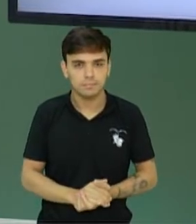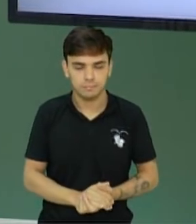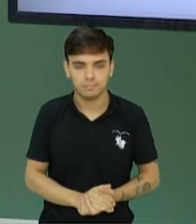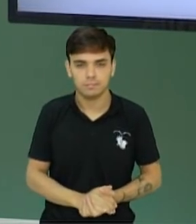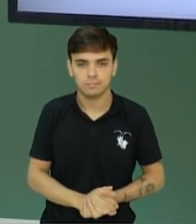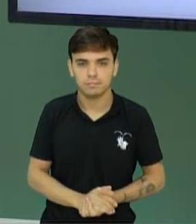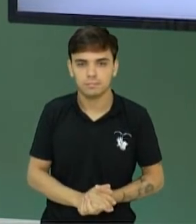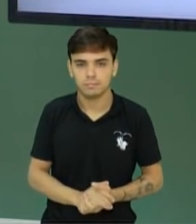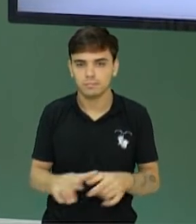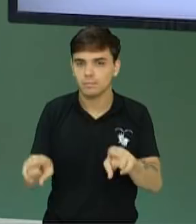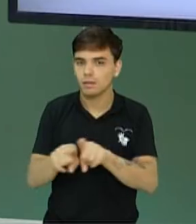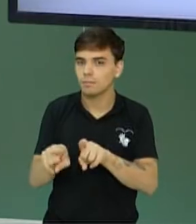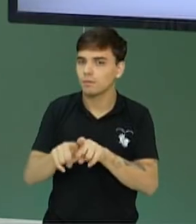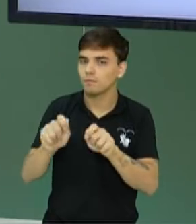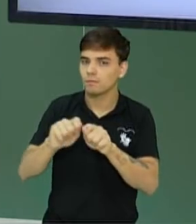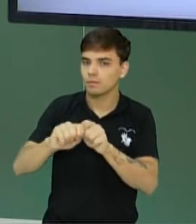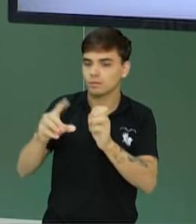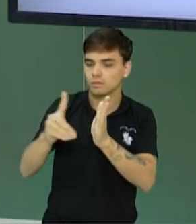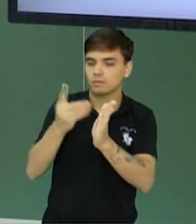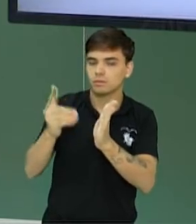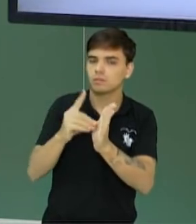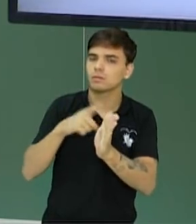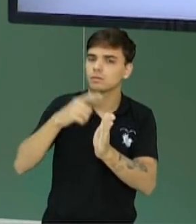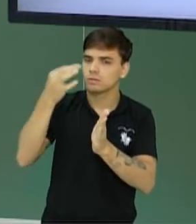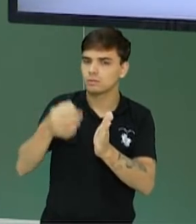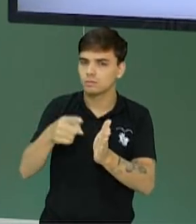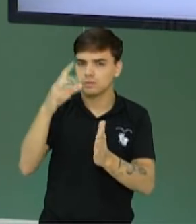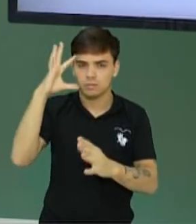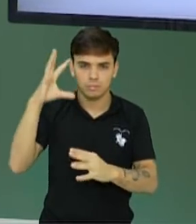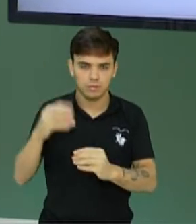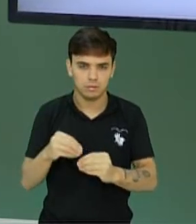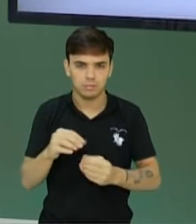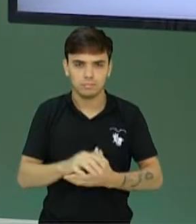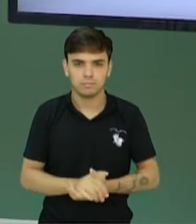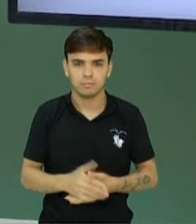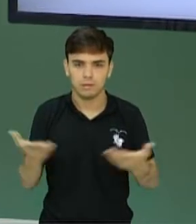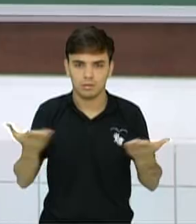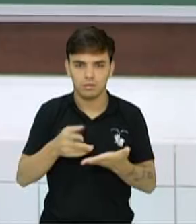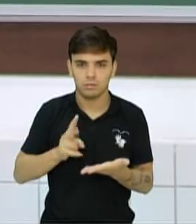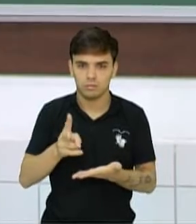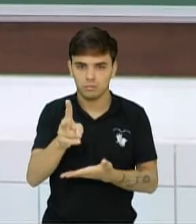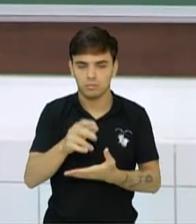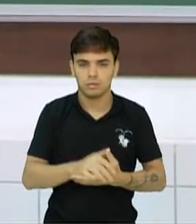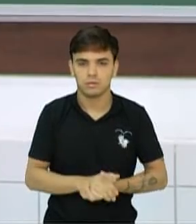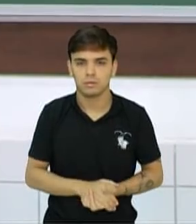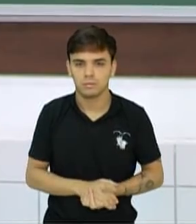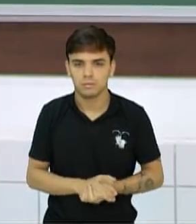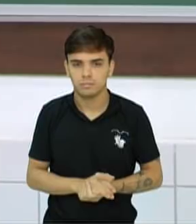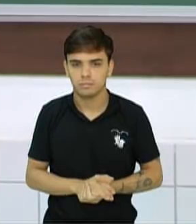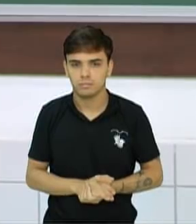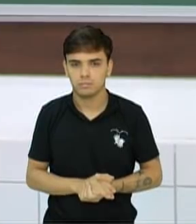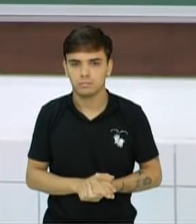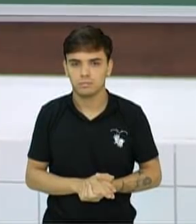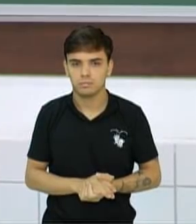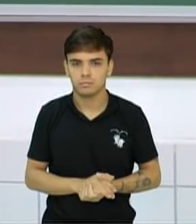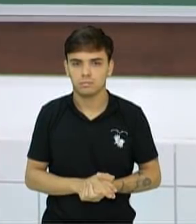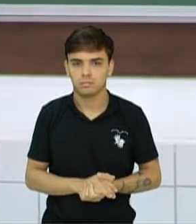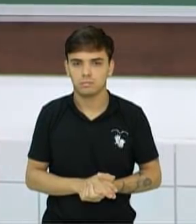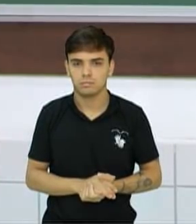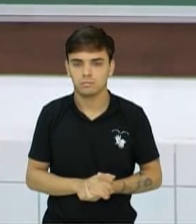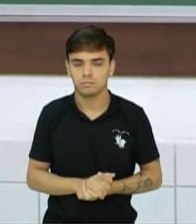detalhadamente. Façam um glossário que eu tenho certeza que vocês vão entender. Beleza? Vamos dar continuidade aqui. Então vamos